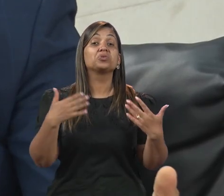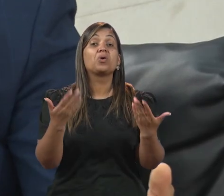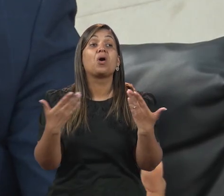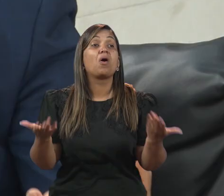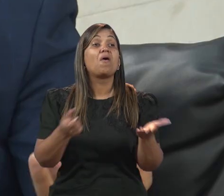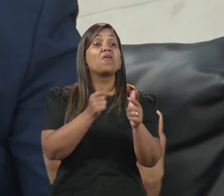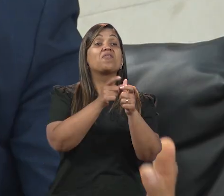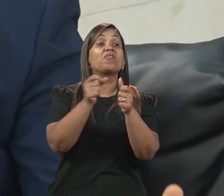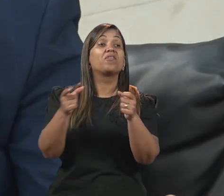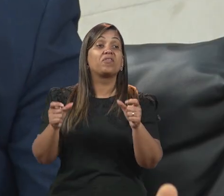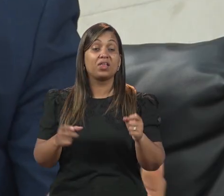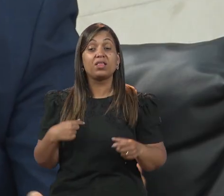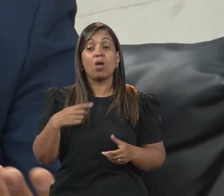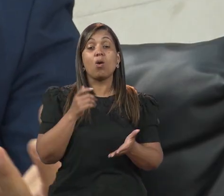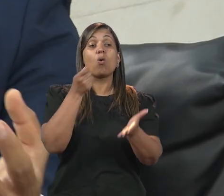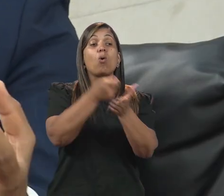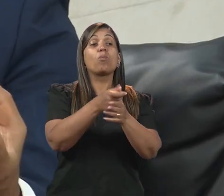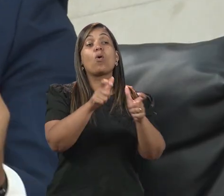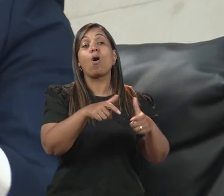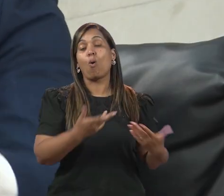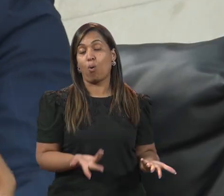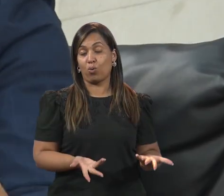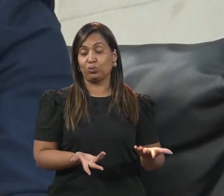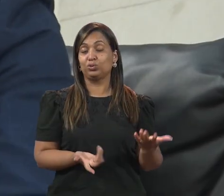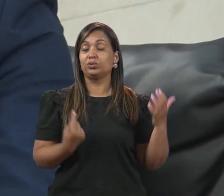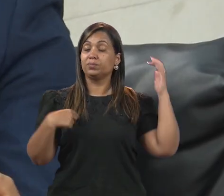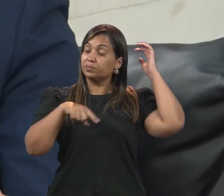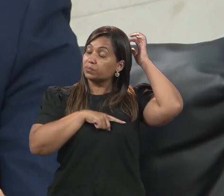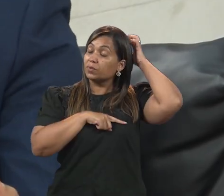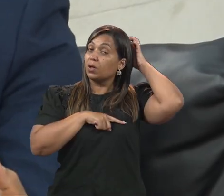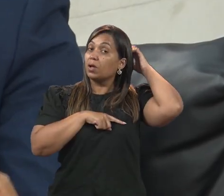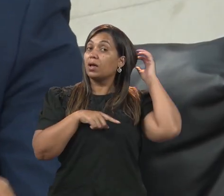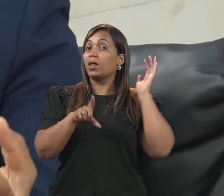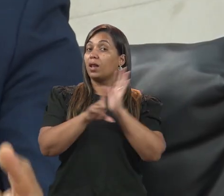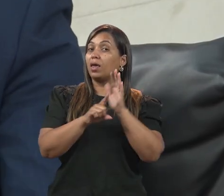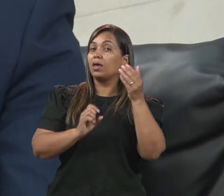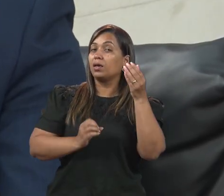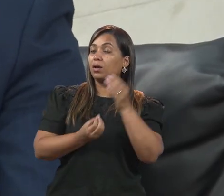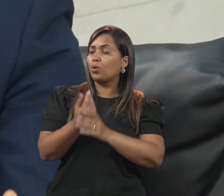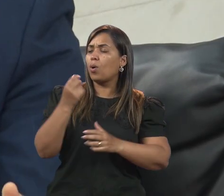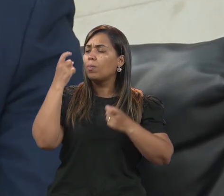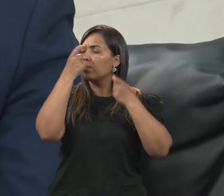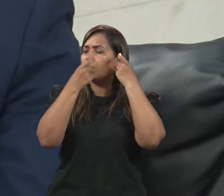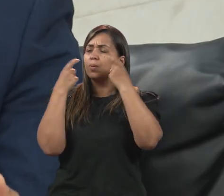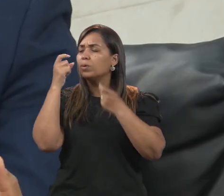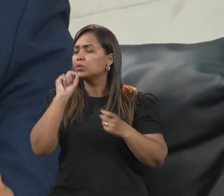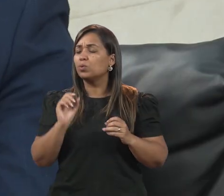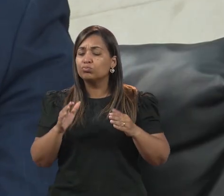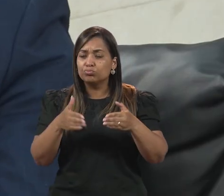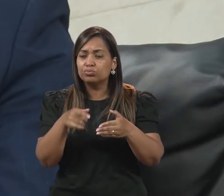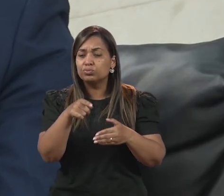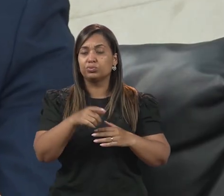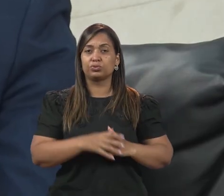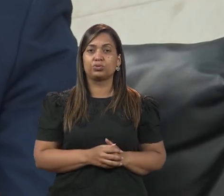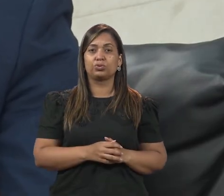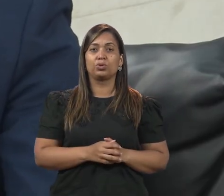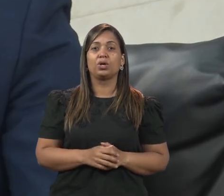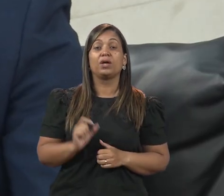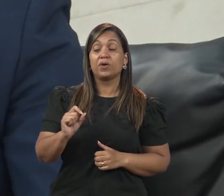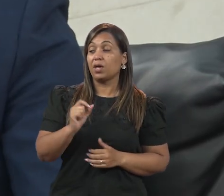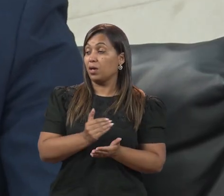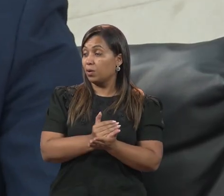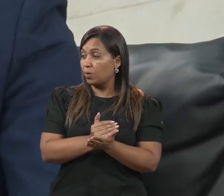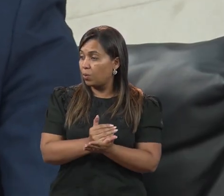rede que esse estabelecimento comprou? Então, quando nós criamos essa lei, a nossa preocupação era exatamente isso. Era